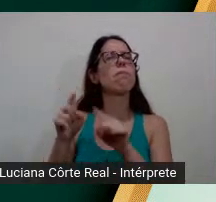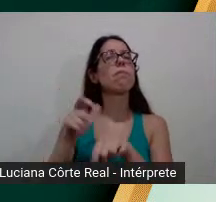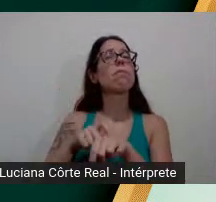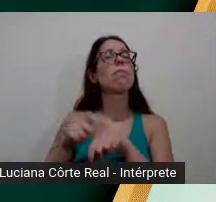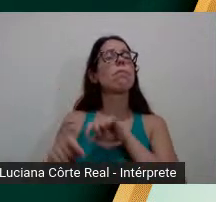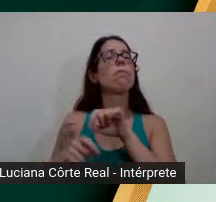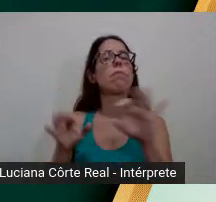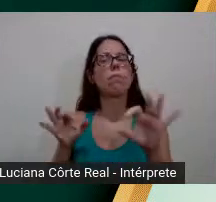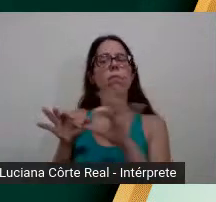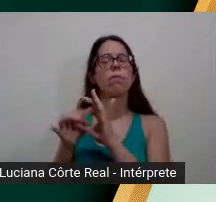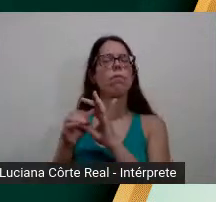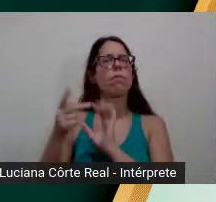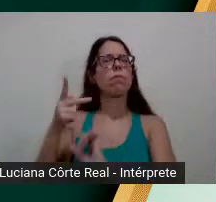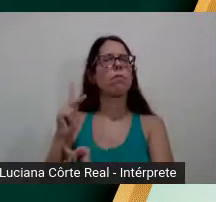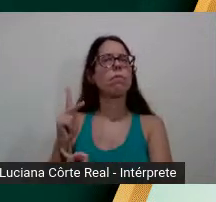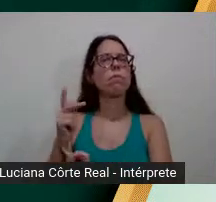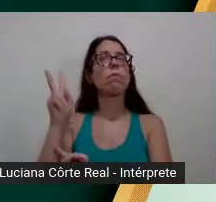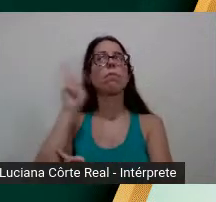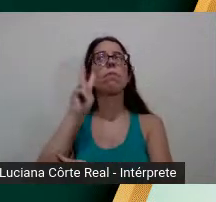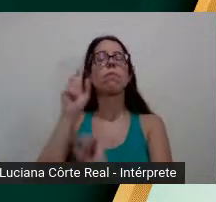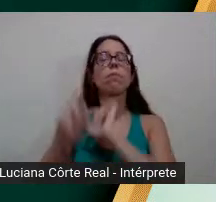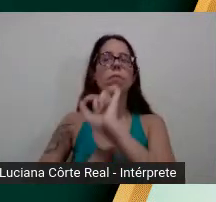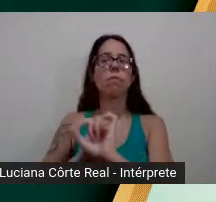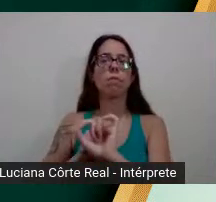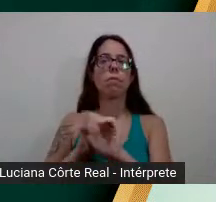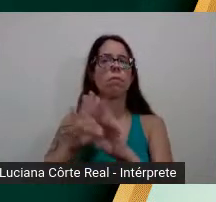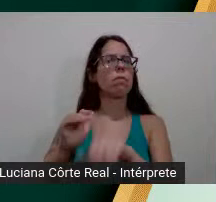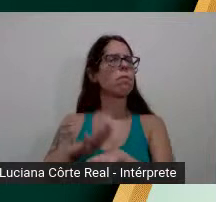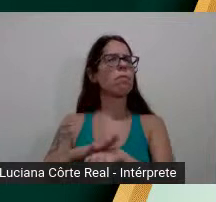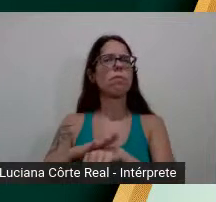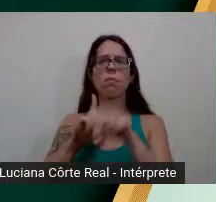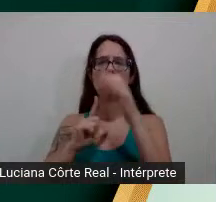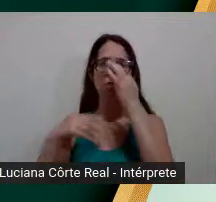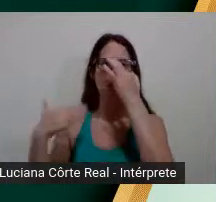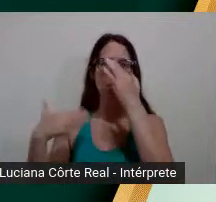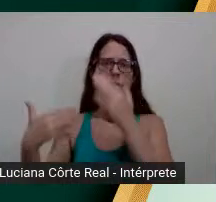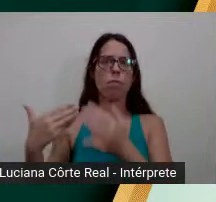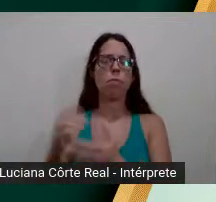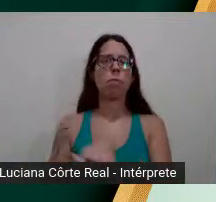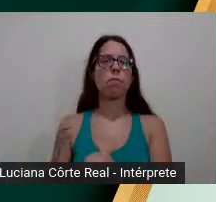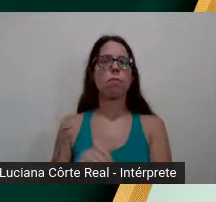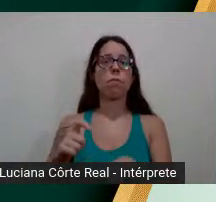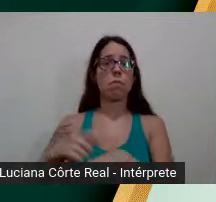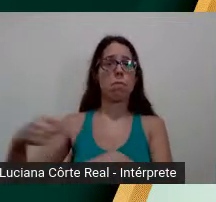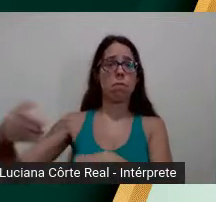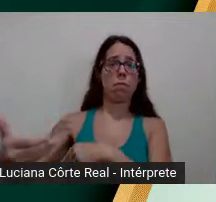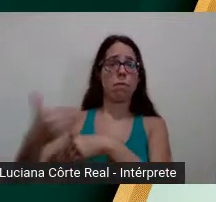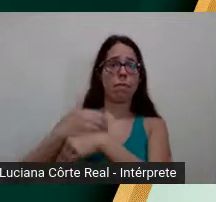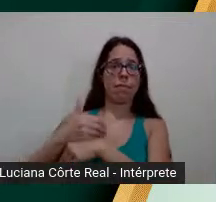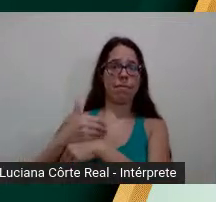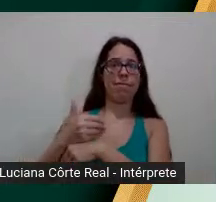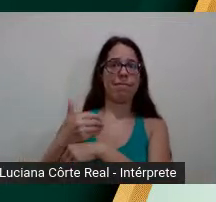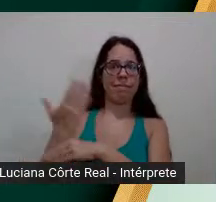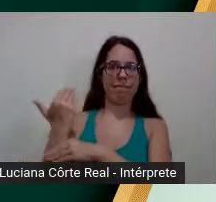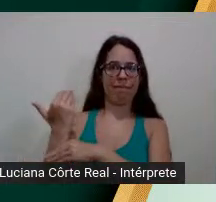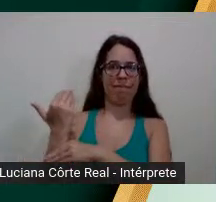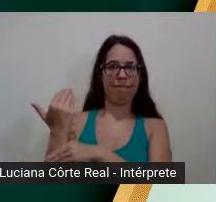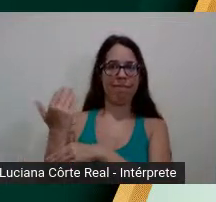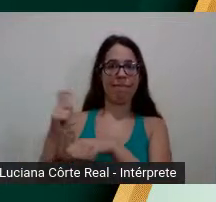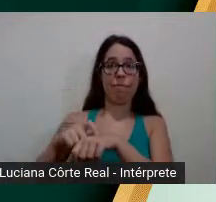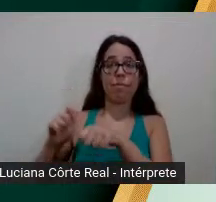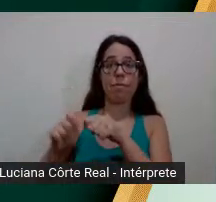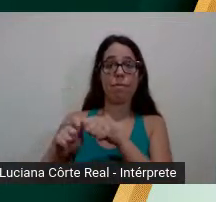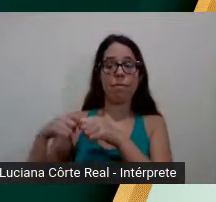história, a gente lembra de todos aqueles momentos, desde que vocês entraram, quando vocês fizeram